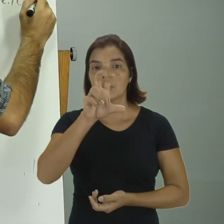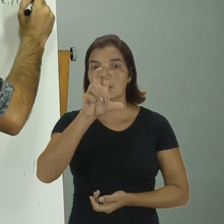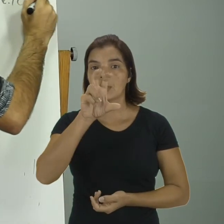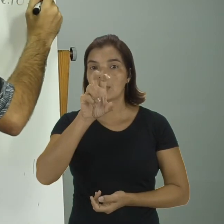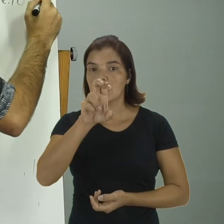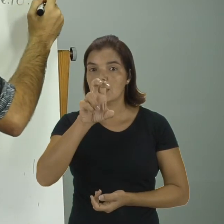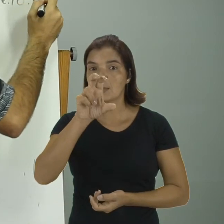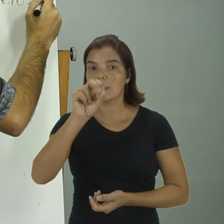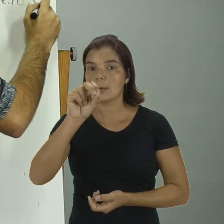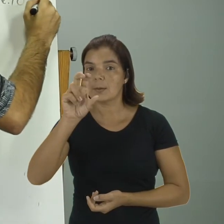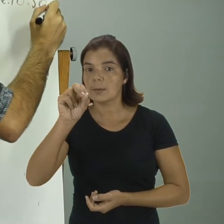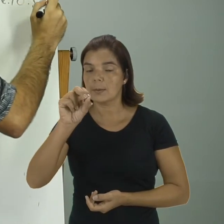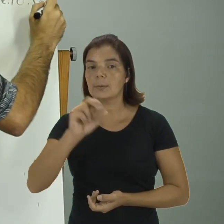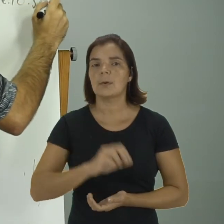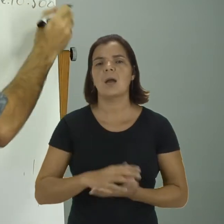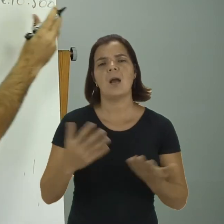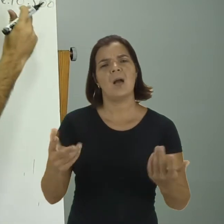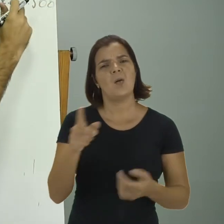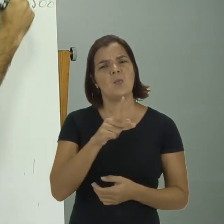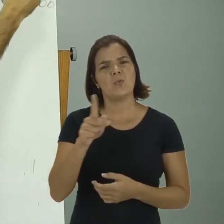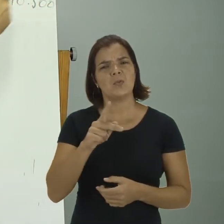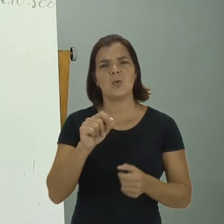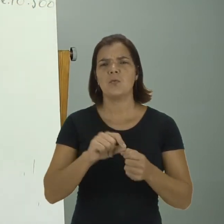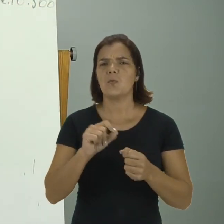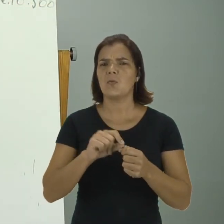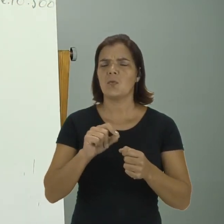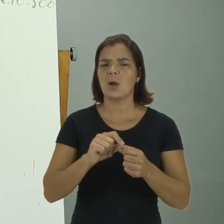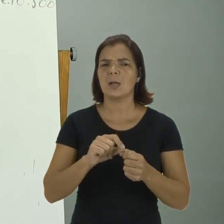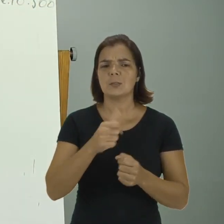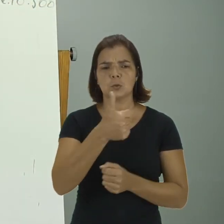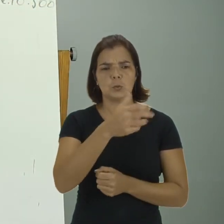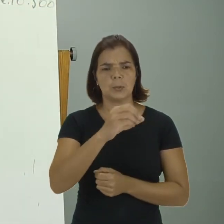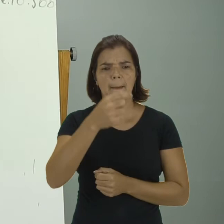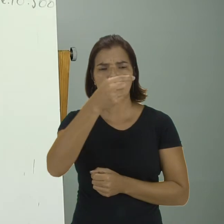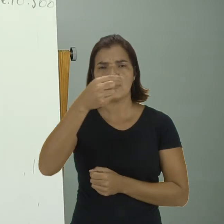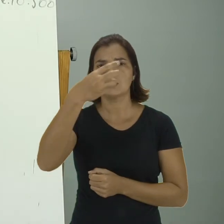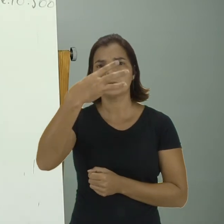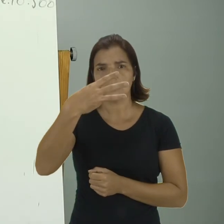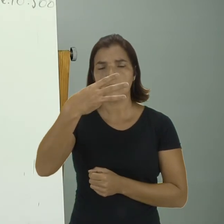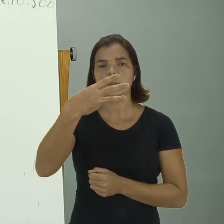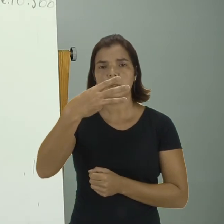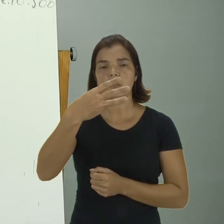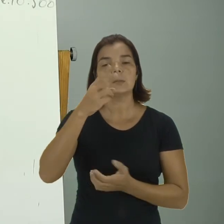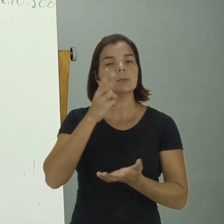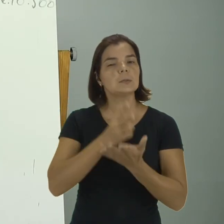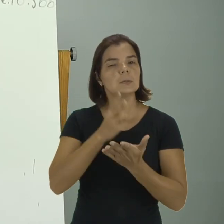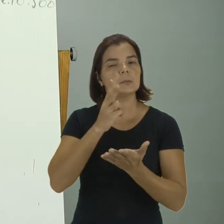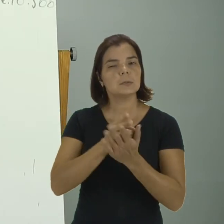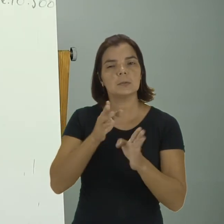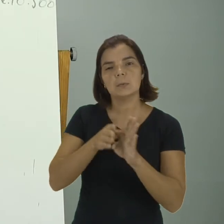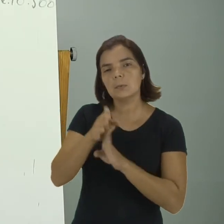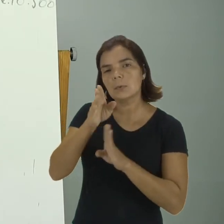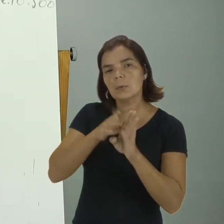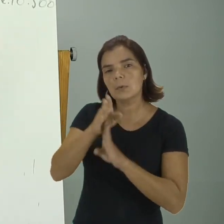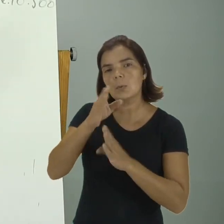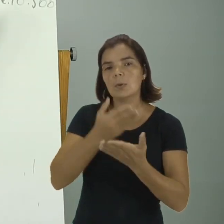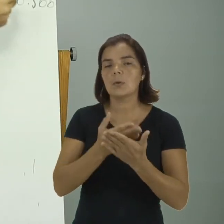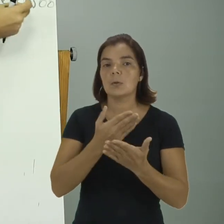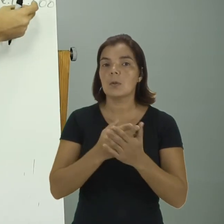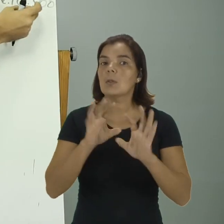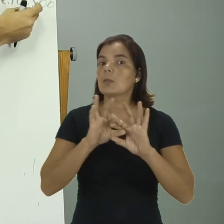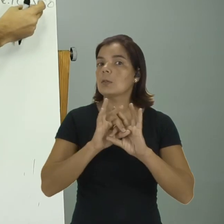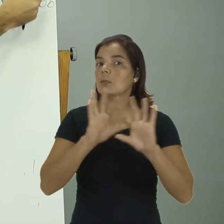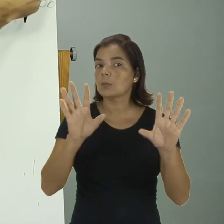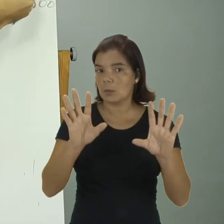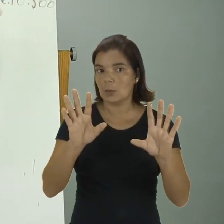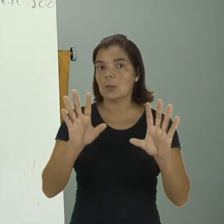500. Ah, professor, o que é que eu faço com esse 10 a menos 3? Como eu sempre venho orientando vocês ao longo das nossas aulas,